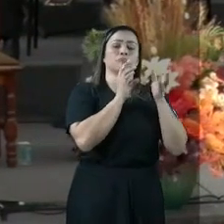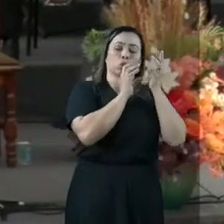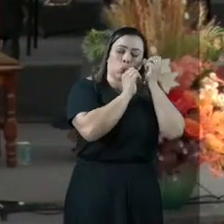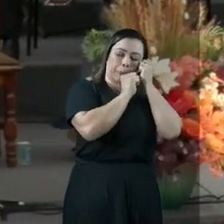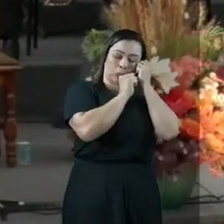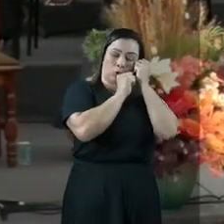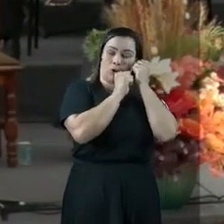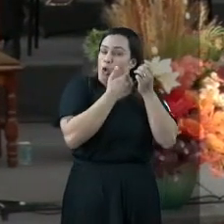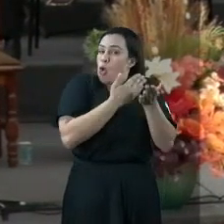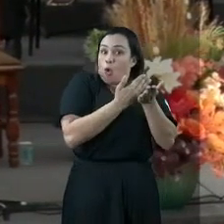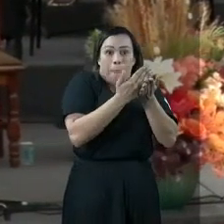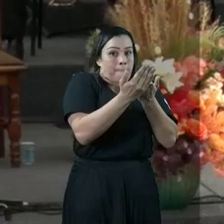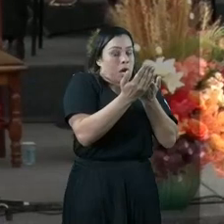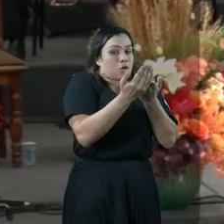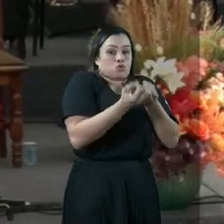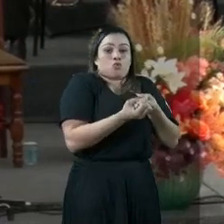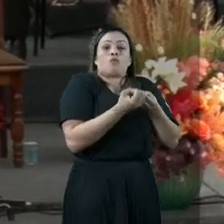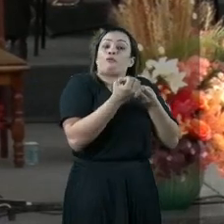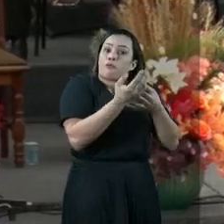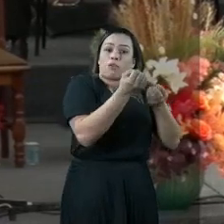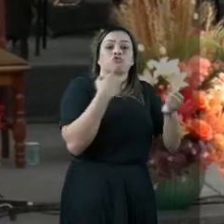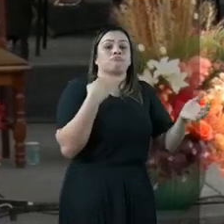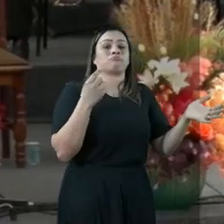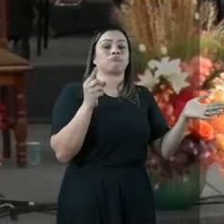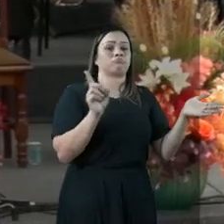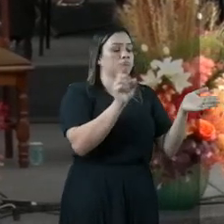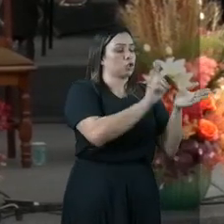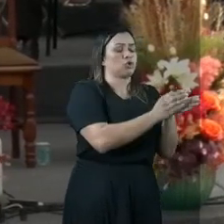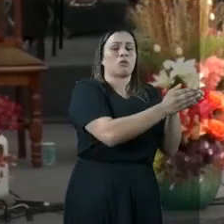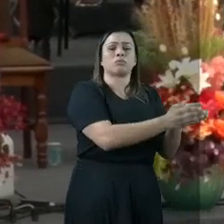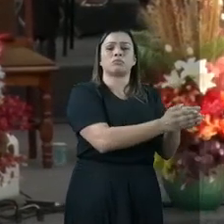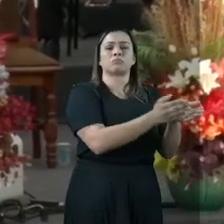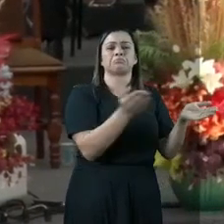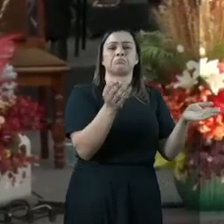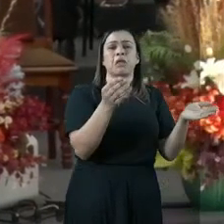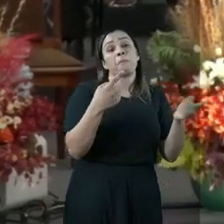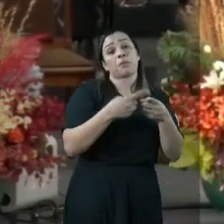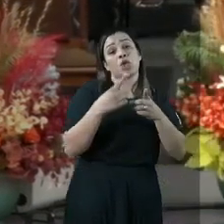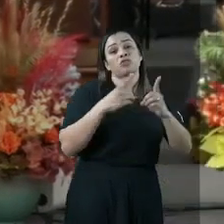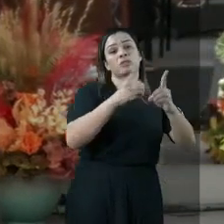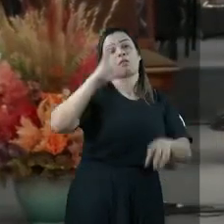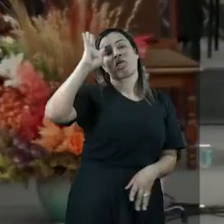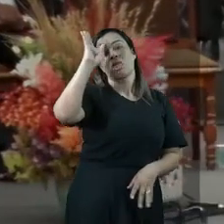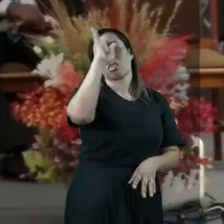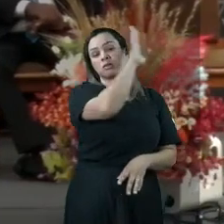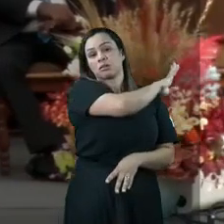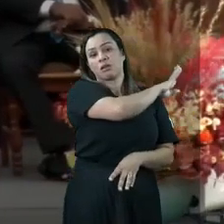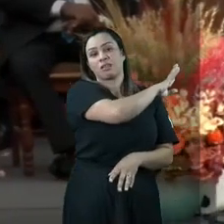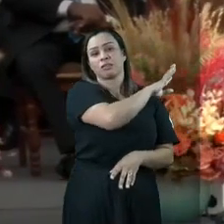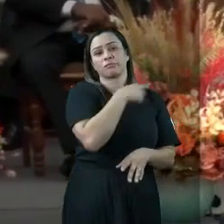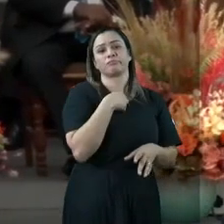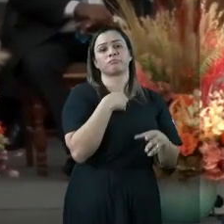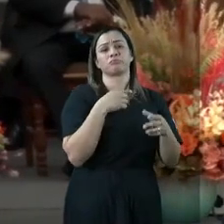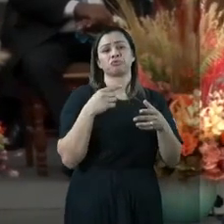começo da viagem. É tão mal valorizado que ele diz: eu vou dormir, ninguém aqui me adora, ninguém dá glória, ninguém dá aleluia, ninguém celebra, ninguém levanta a